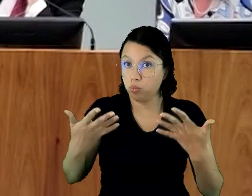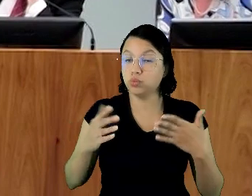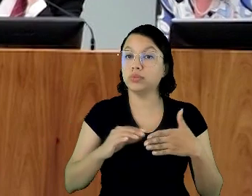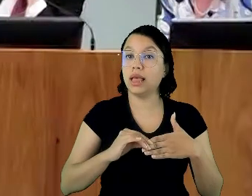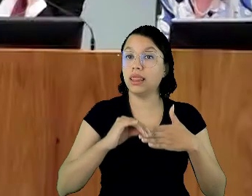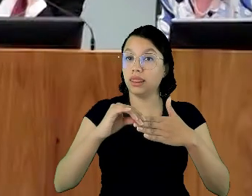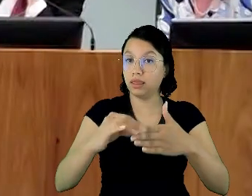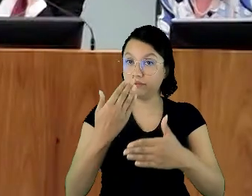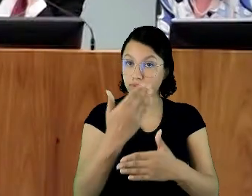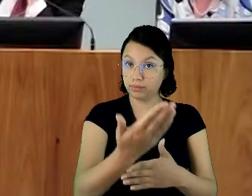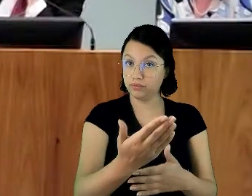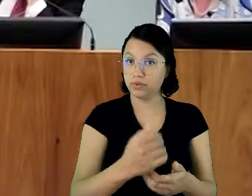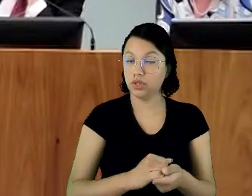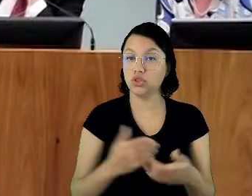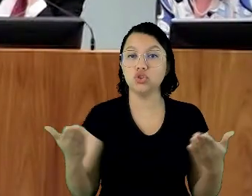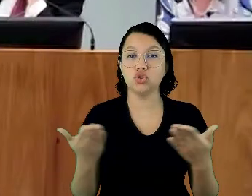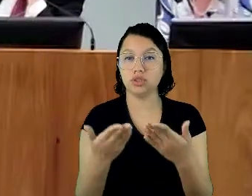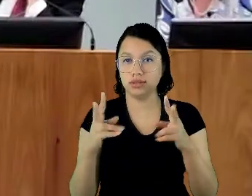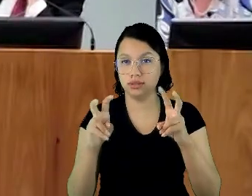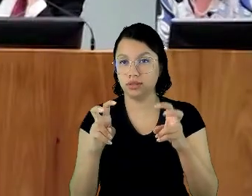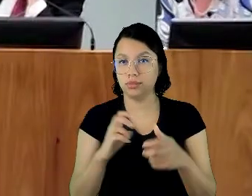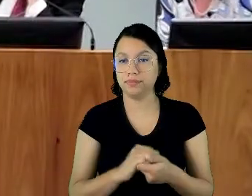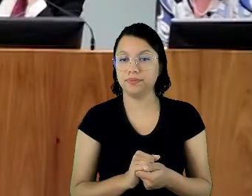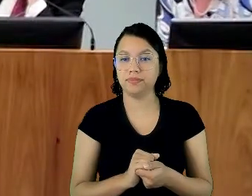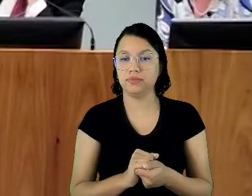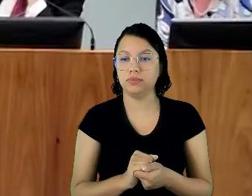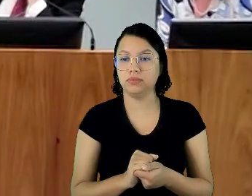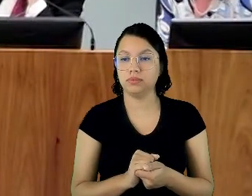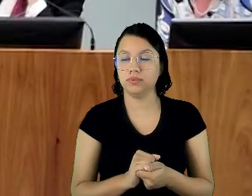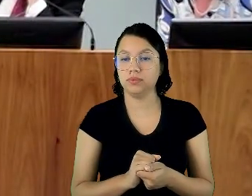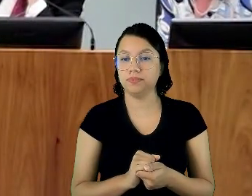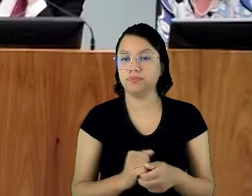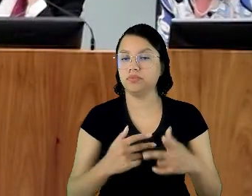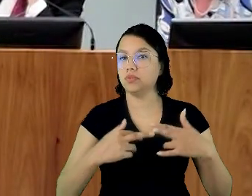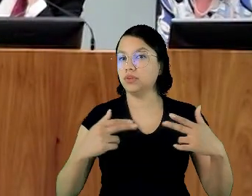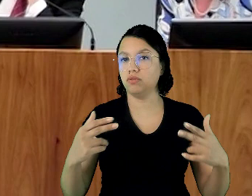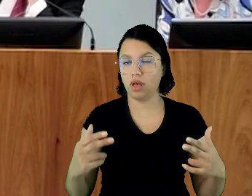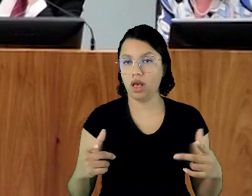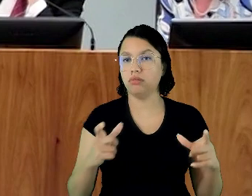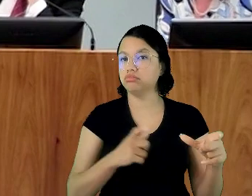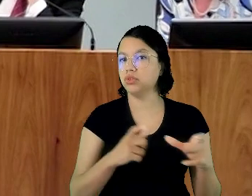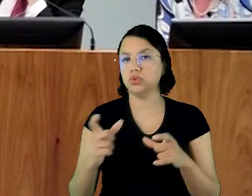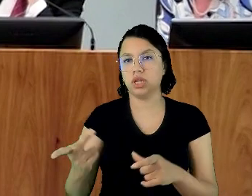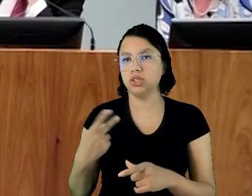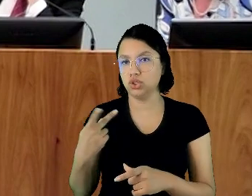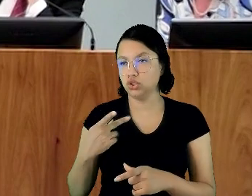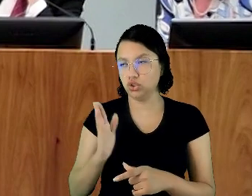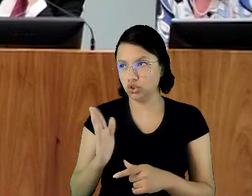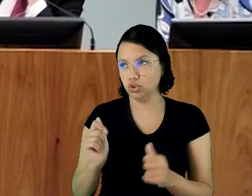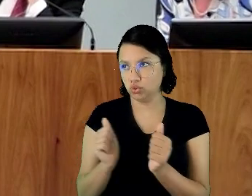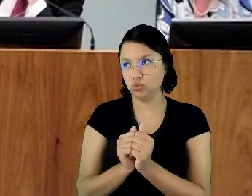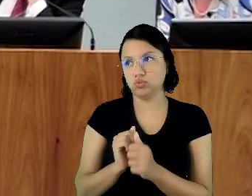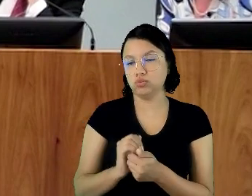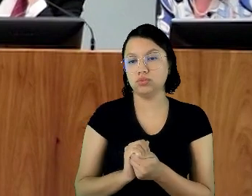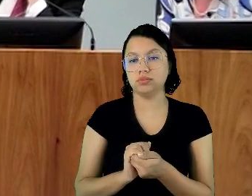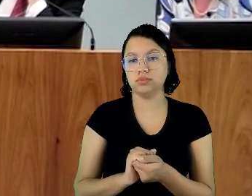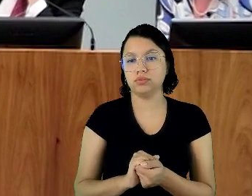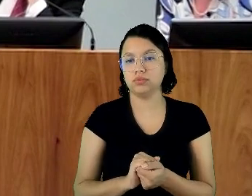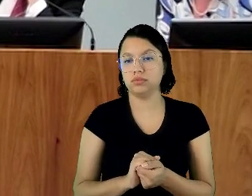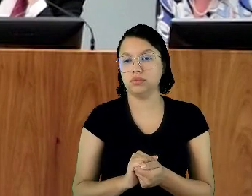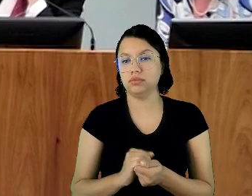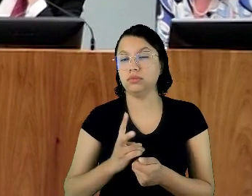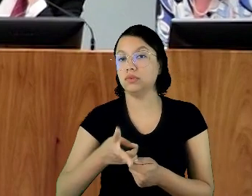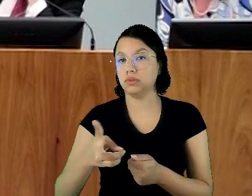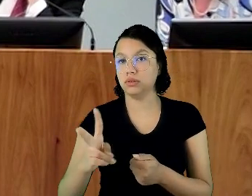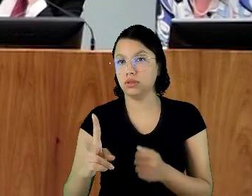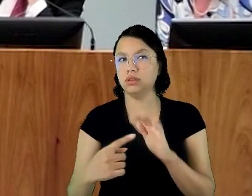Em várias ocasiões em que já tivemos juntos, sempre demonstrando